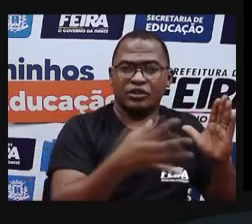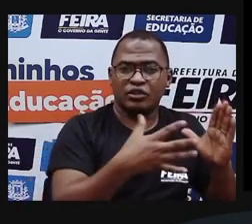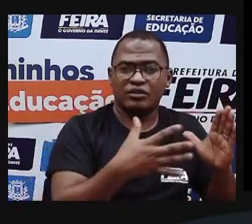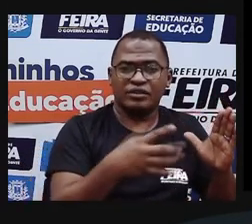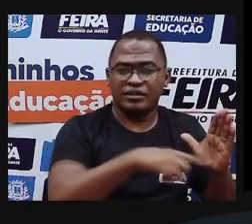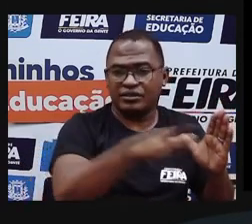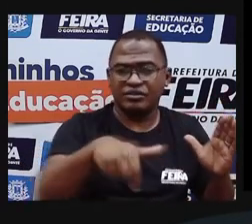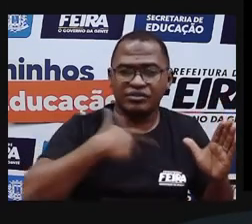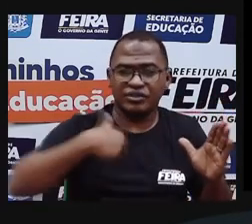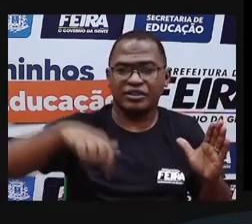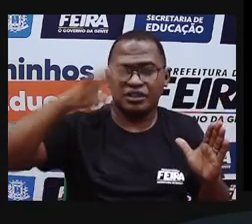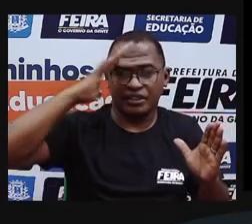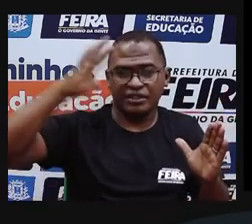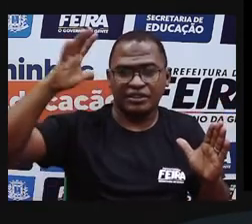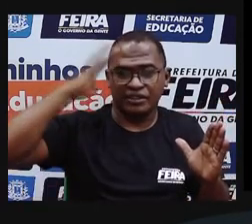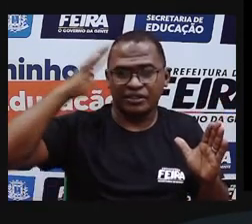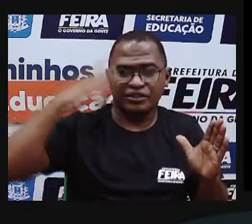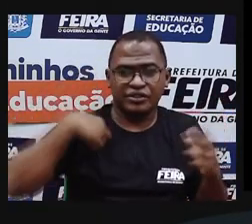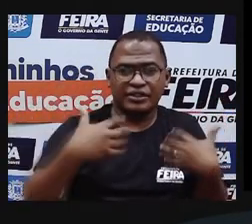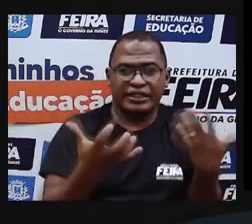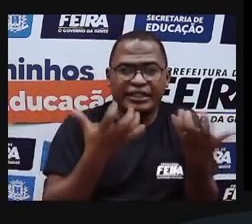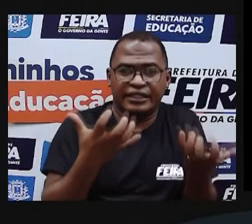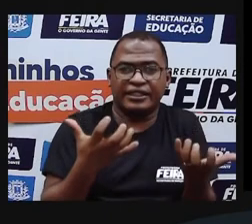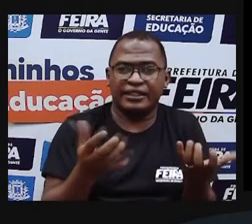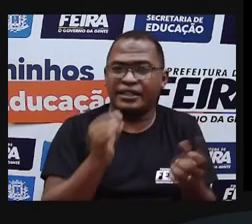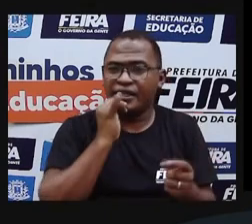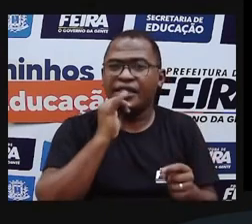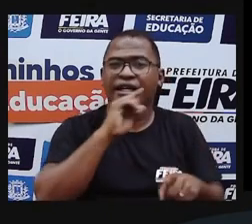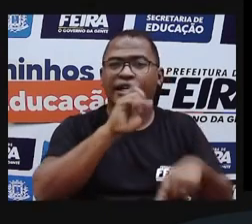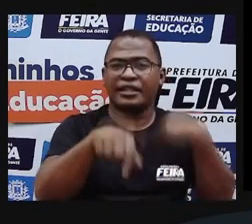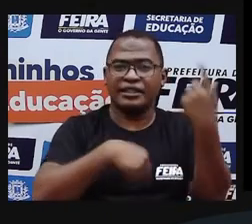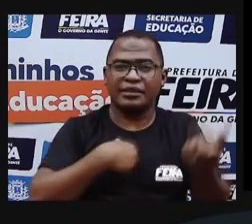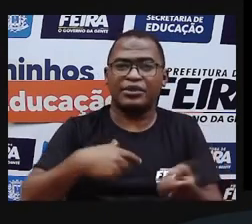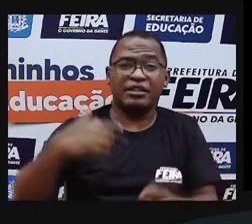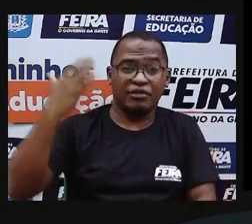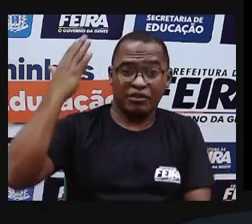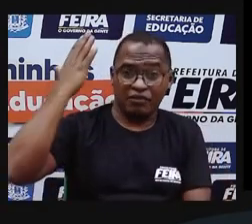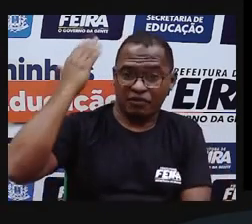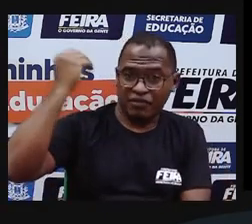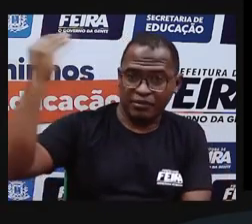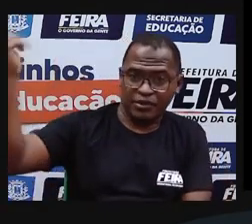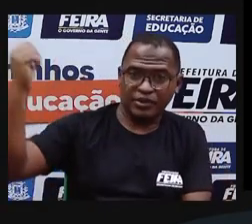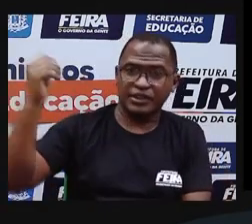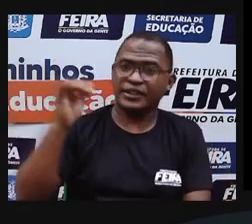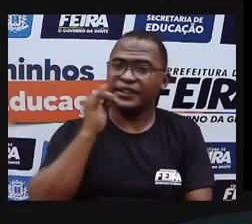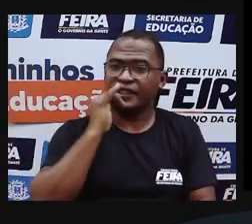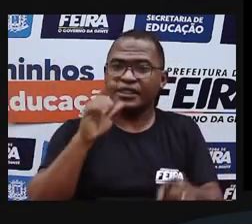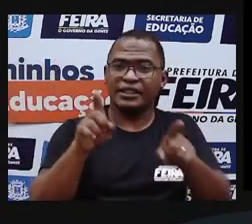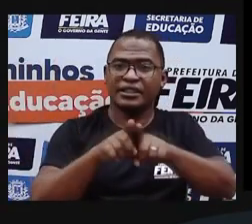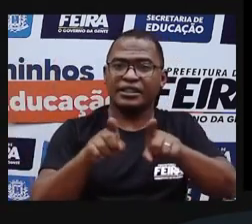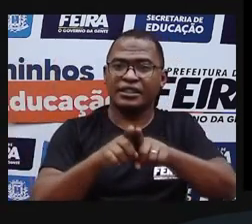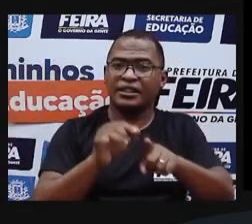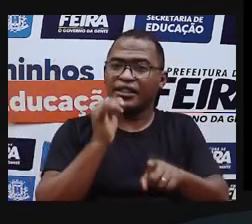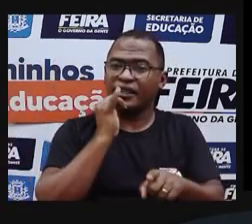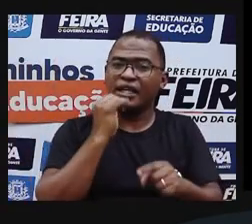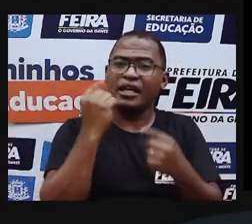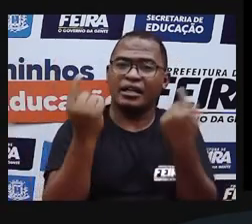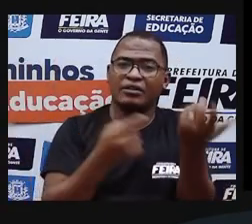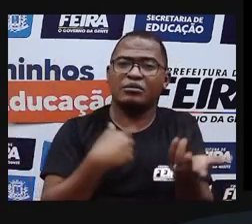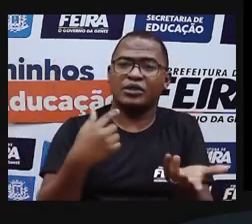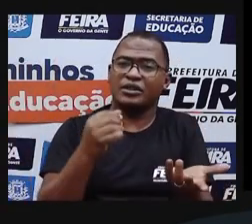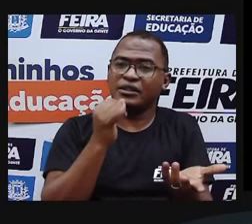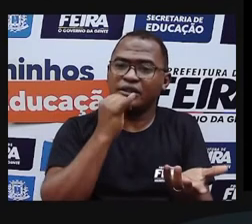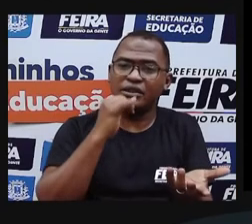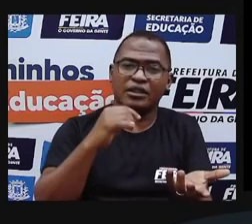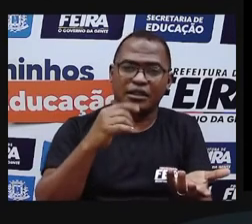uma homenagem da Academia Paulista de Letras e da Academia de Letras da Faculdade de Direito de São Paulo.